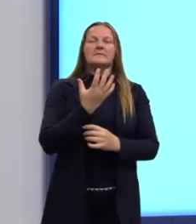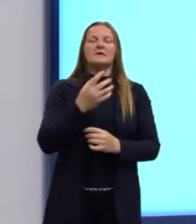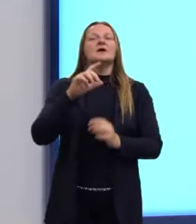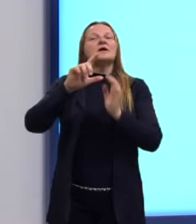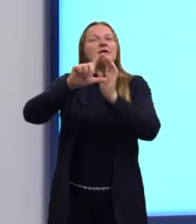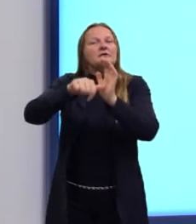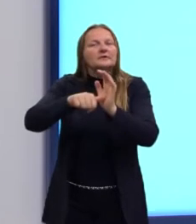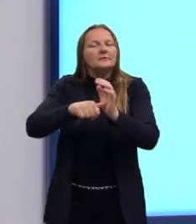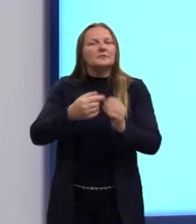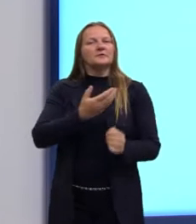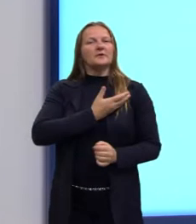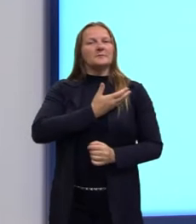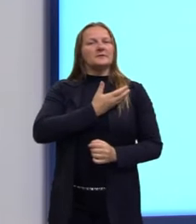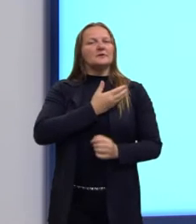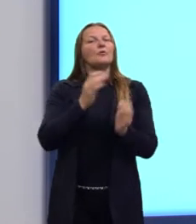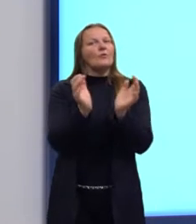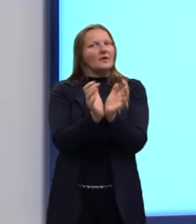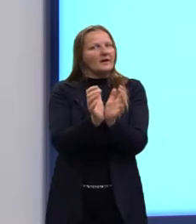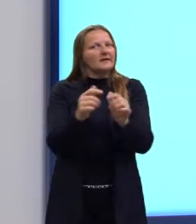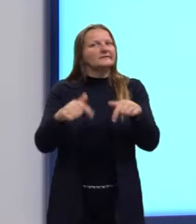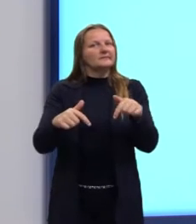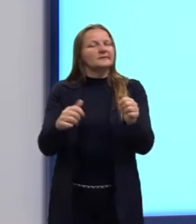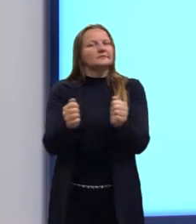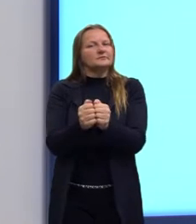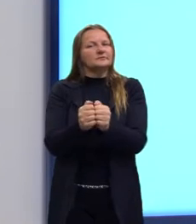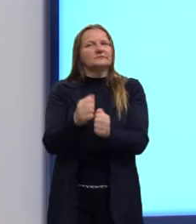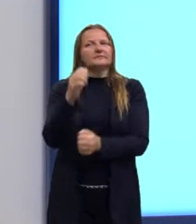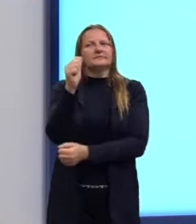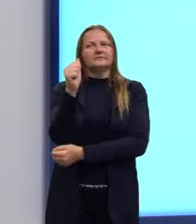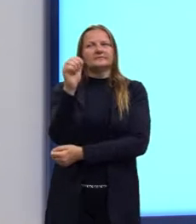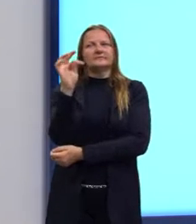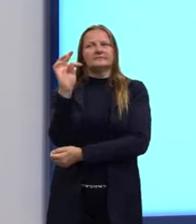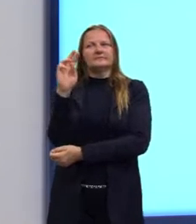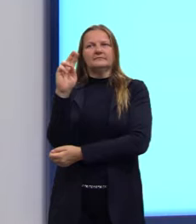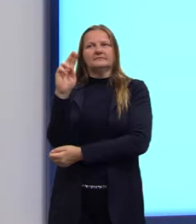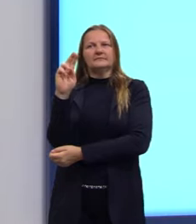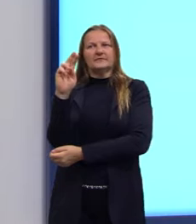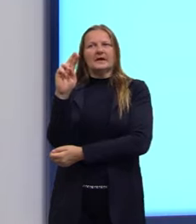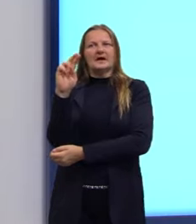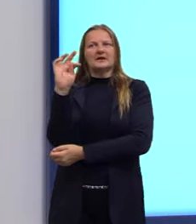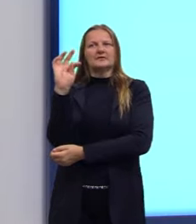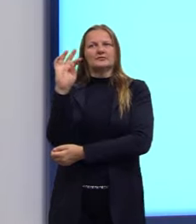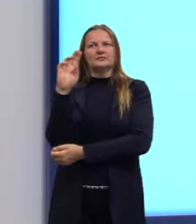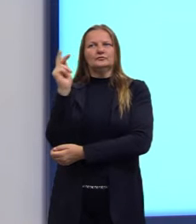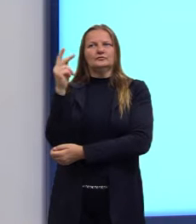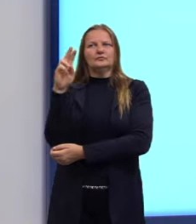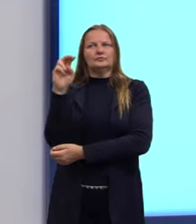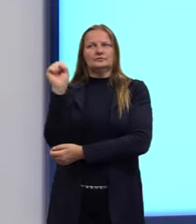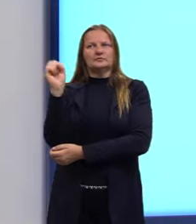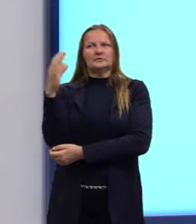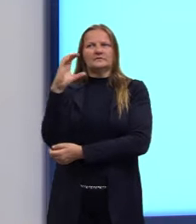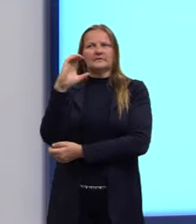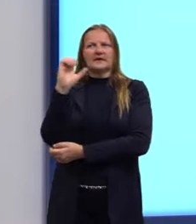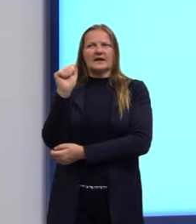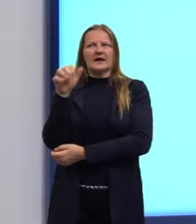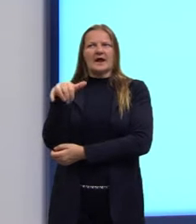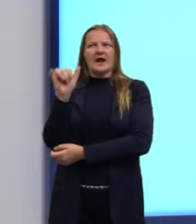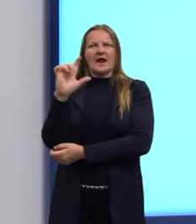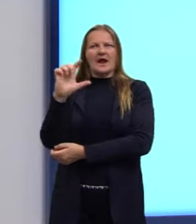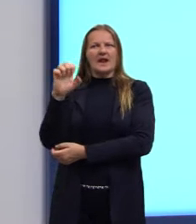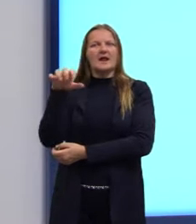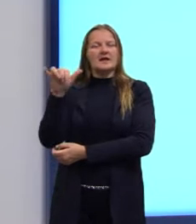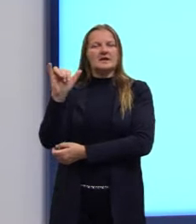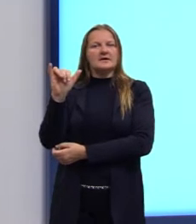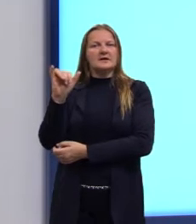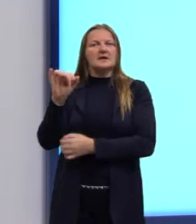seu amigo e colega o Arthur keiley formalizou as regras de manipulação de matrizes Então